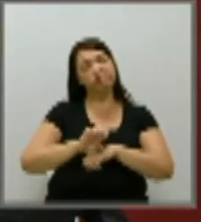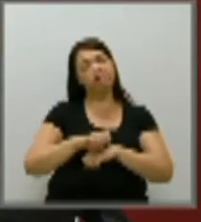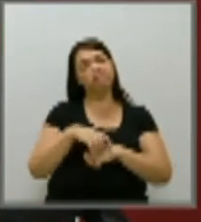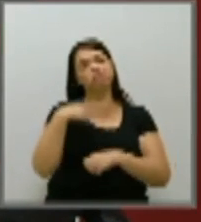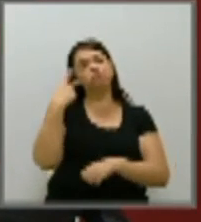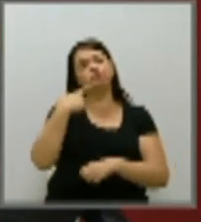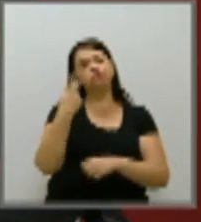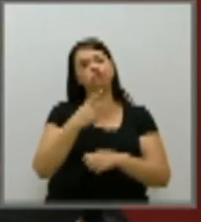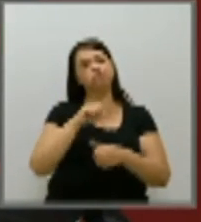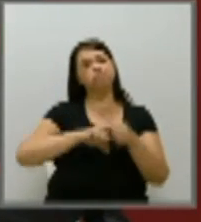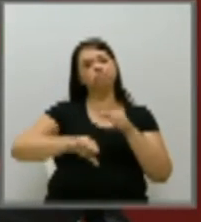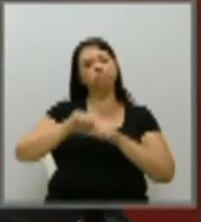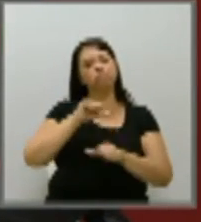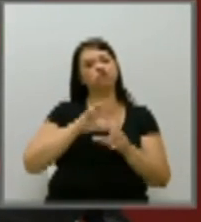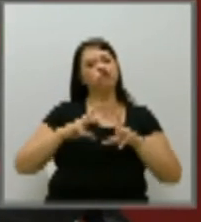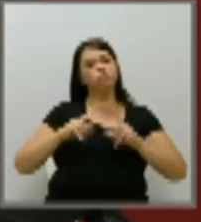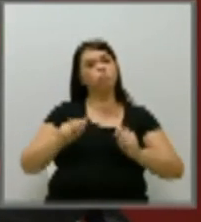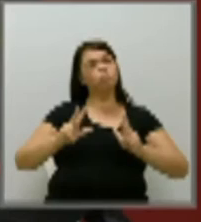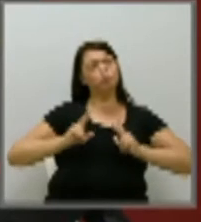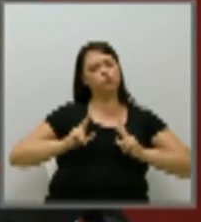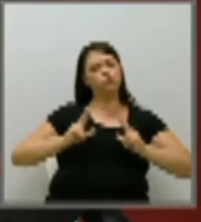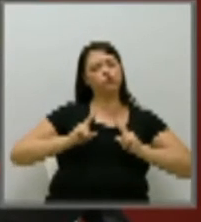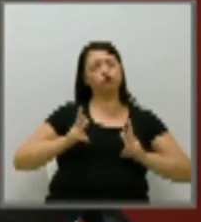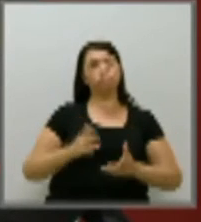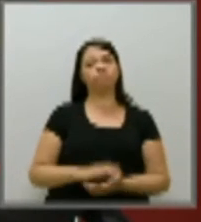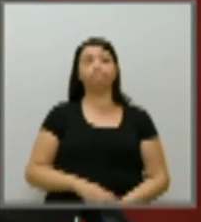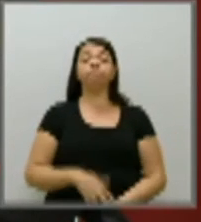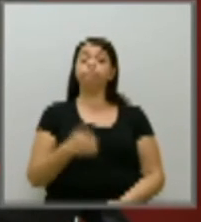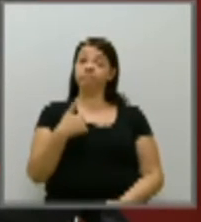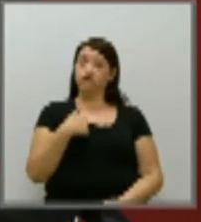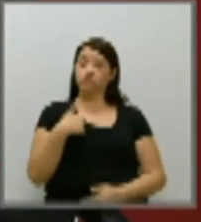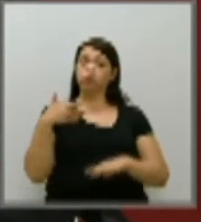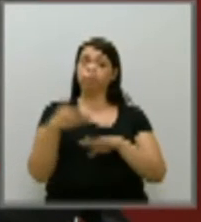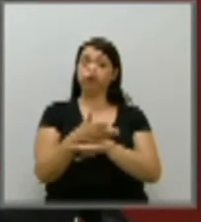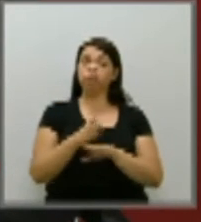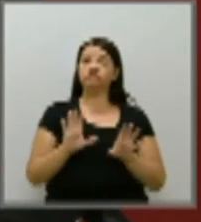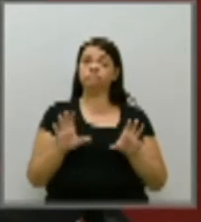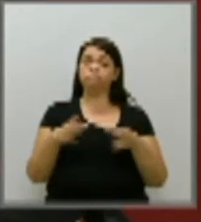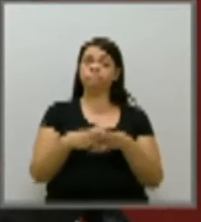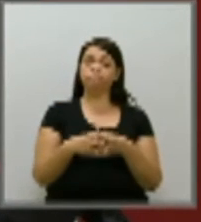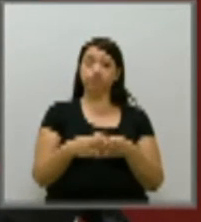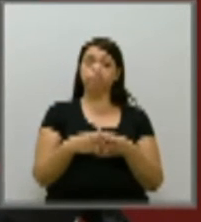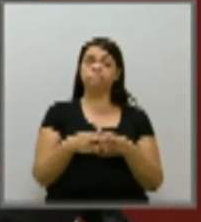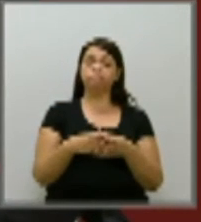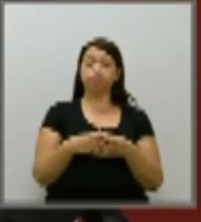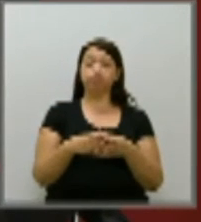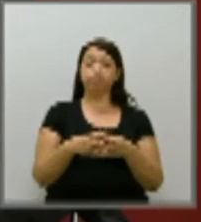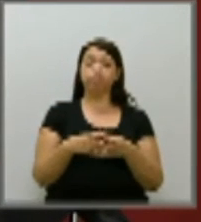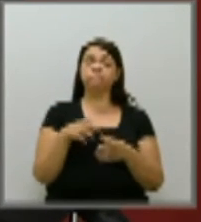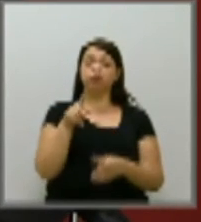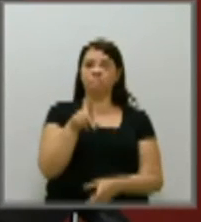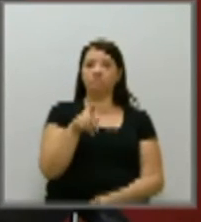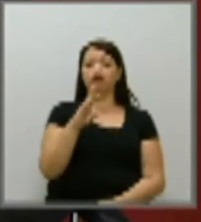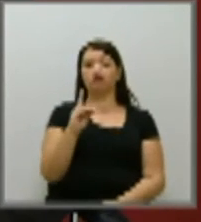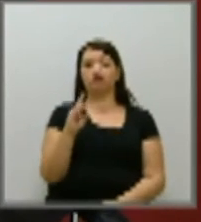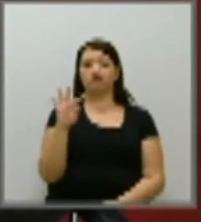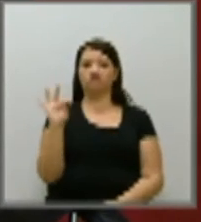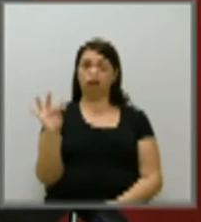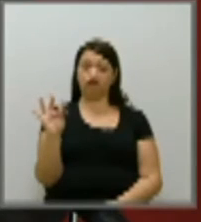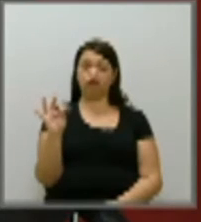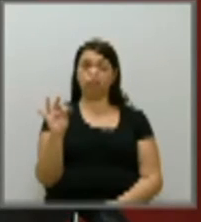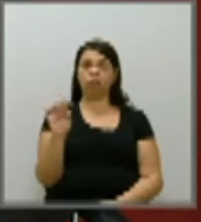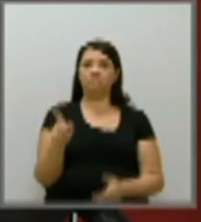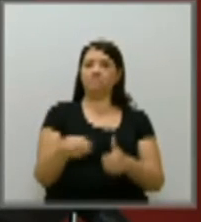Gravataí. Bem, eu pertenço a um partido, o PDT, que primeiro gostaria